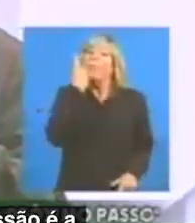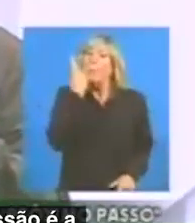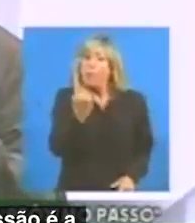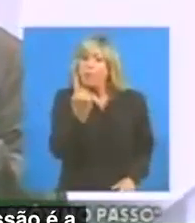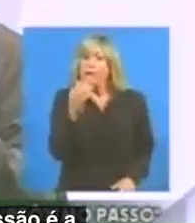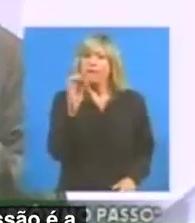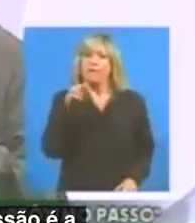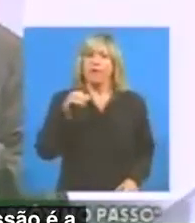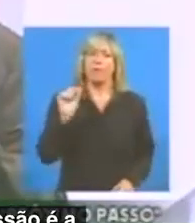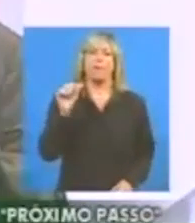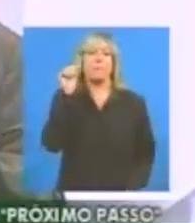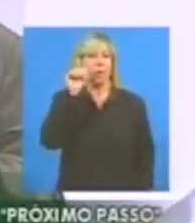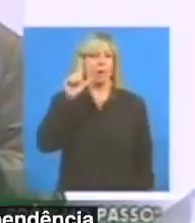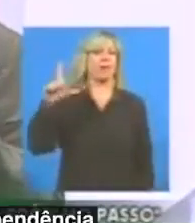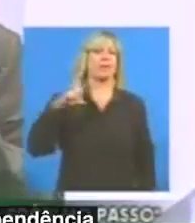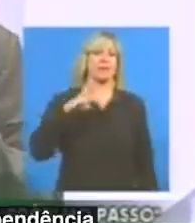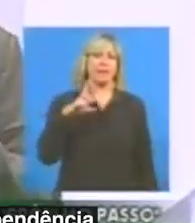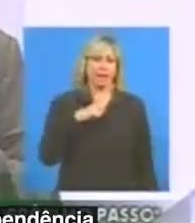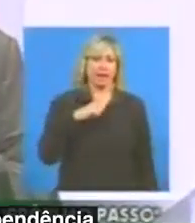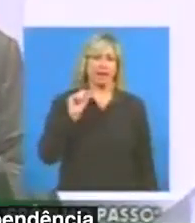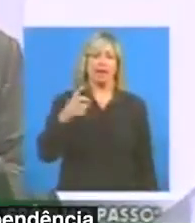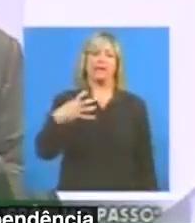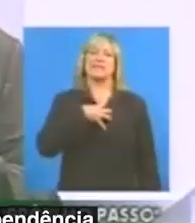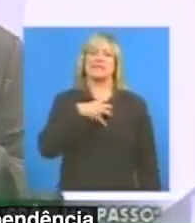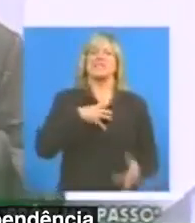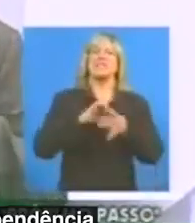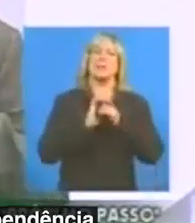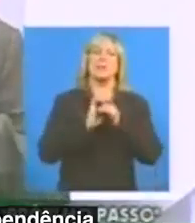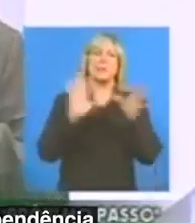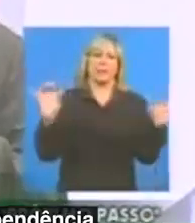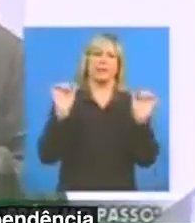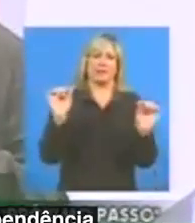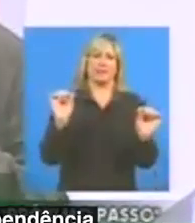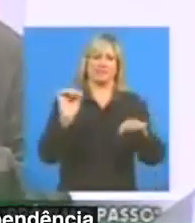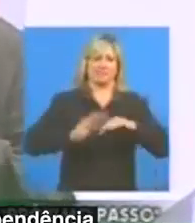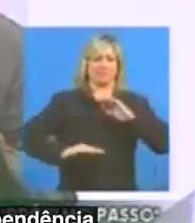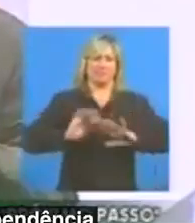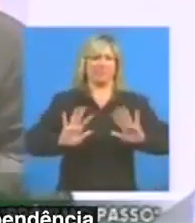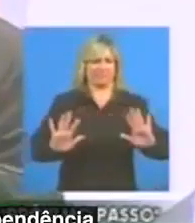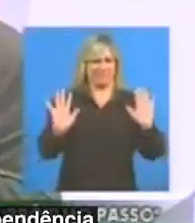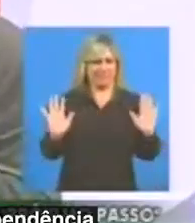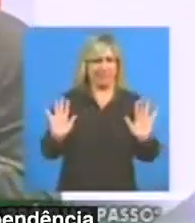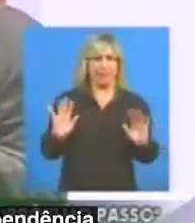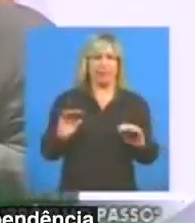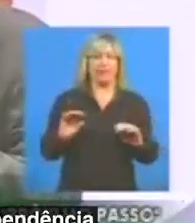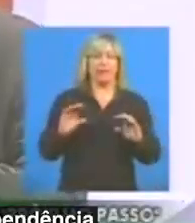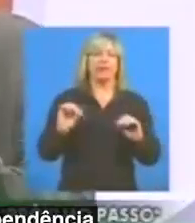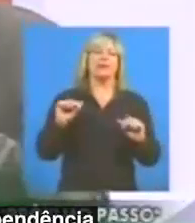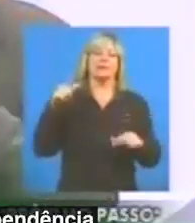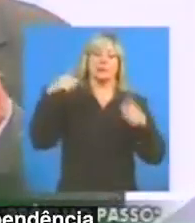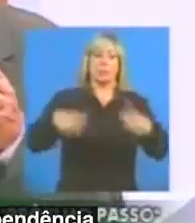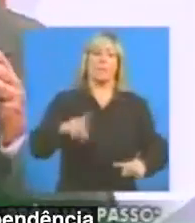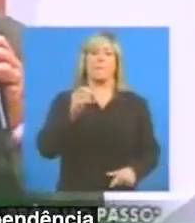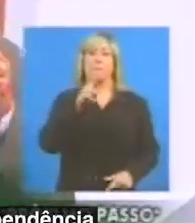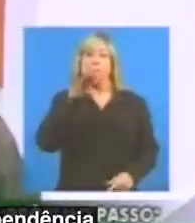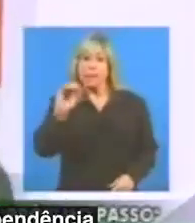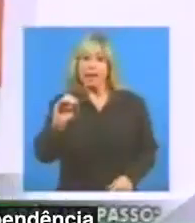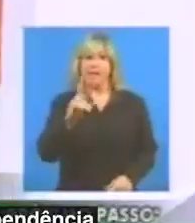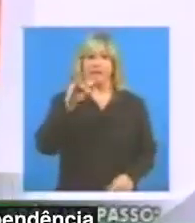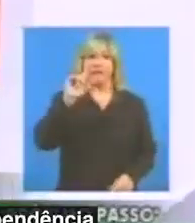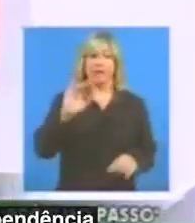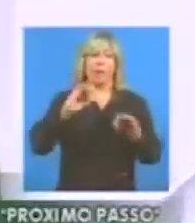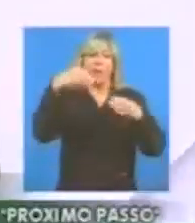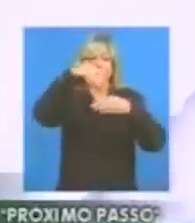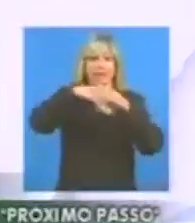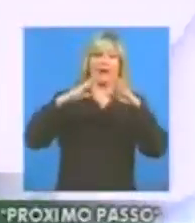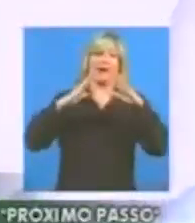forma que a mulher tem de ter liberdade e de ter independência no bairro, na vila ou na sua